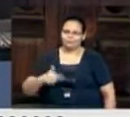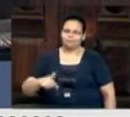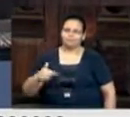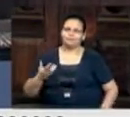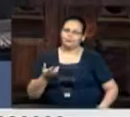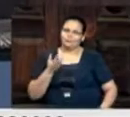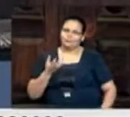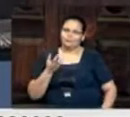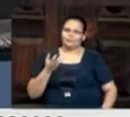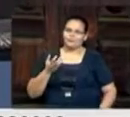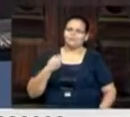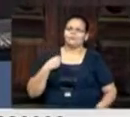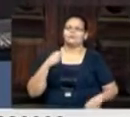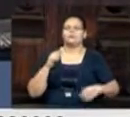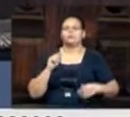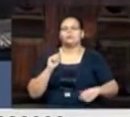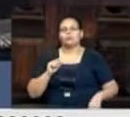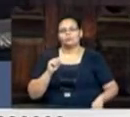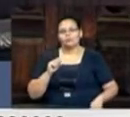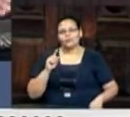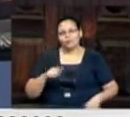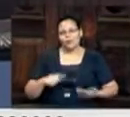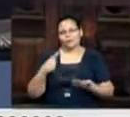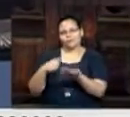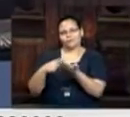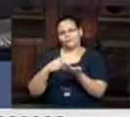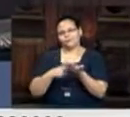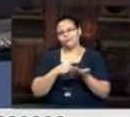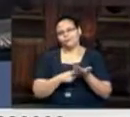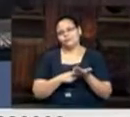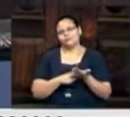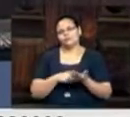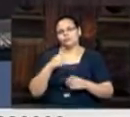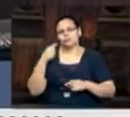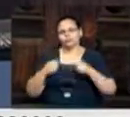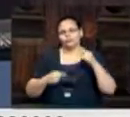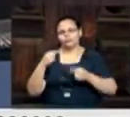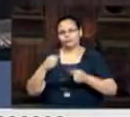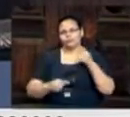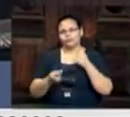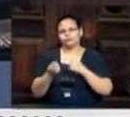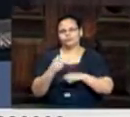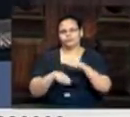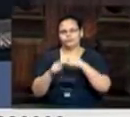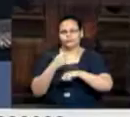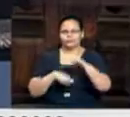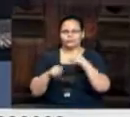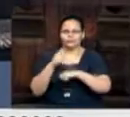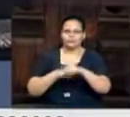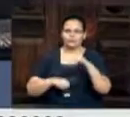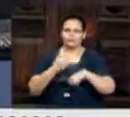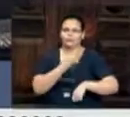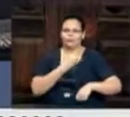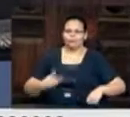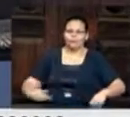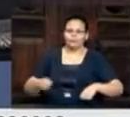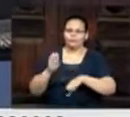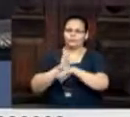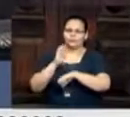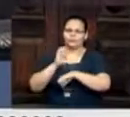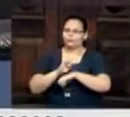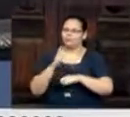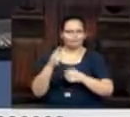queremos sair do plano da pactuação político-administrativa, que com o governo do Estado não é